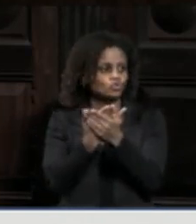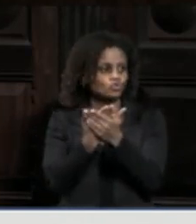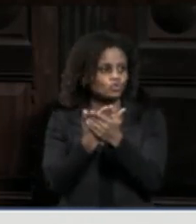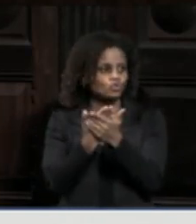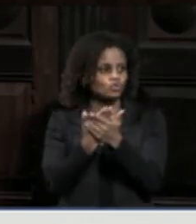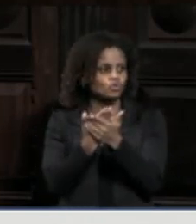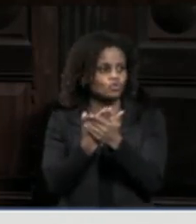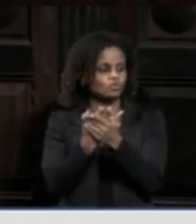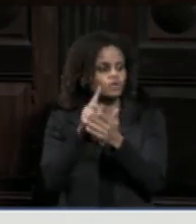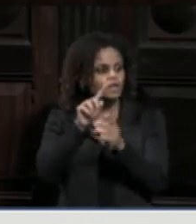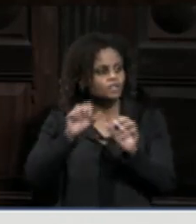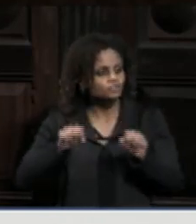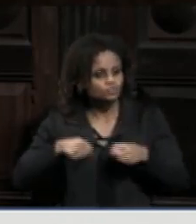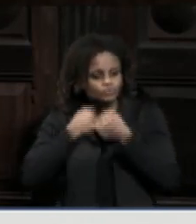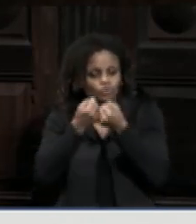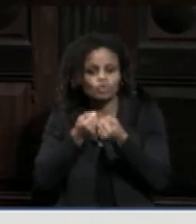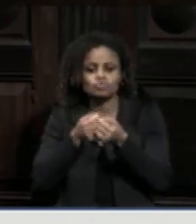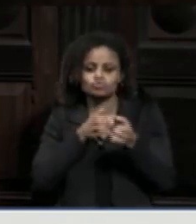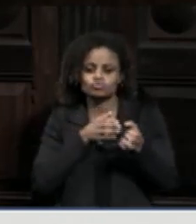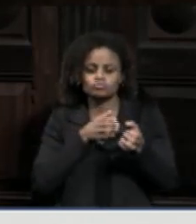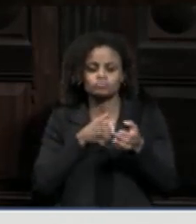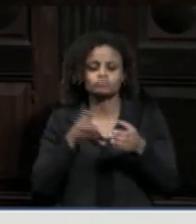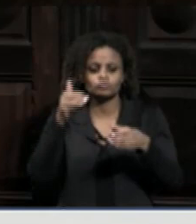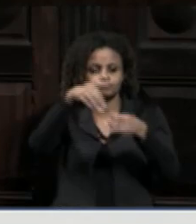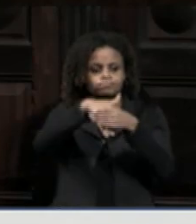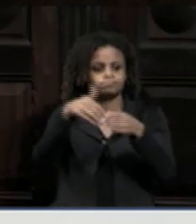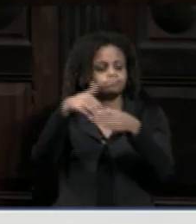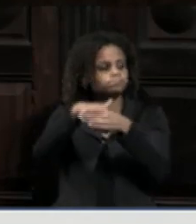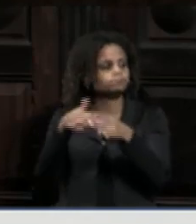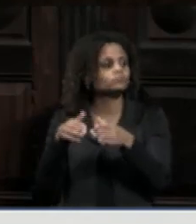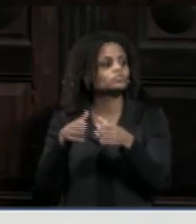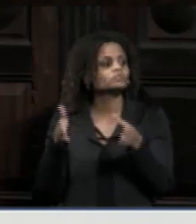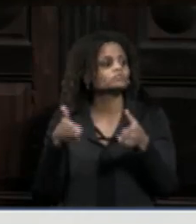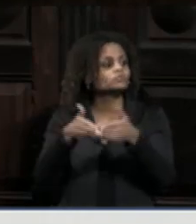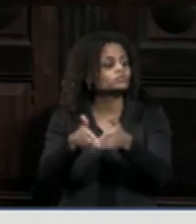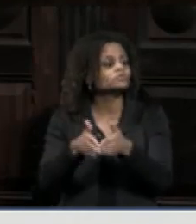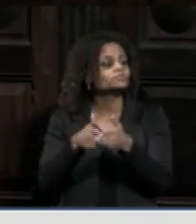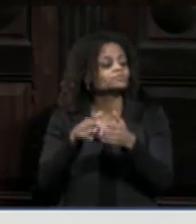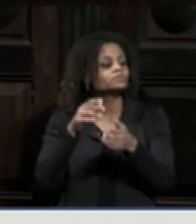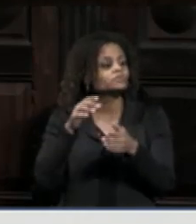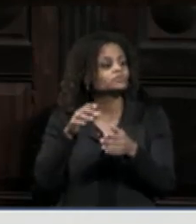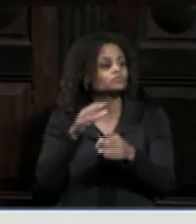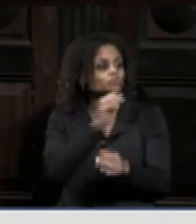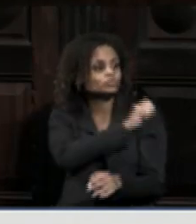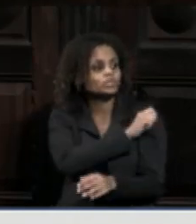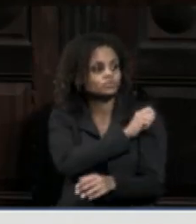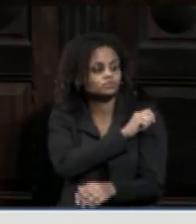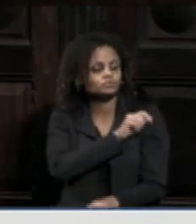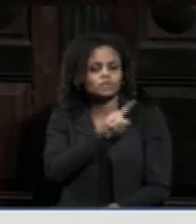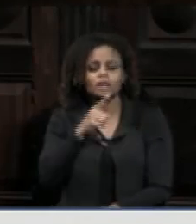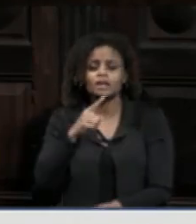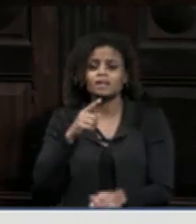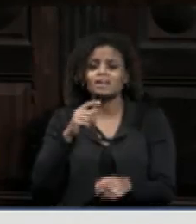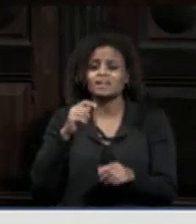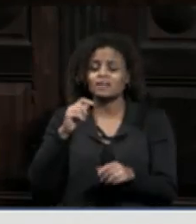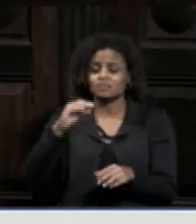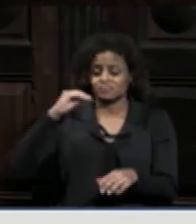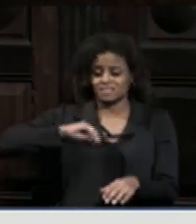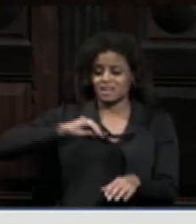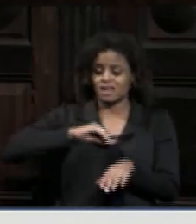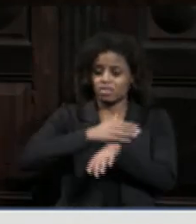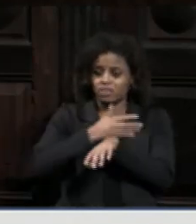fazem o esforço de inclusão dos alunos surdos. Eu quero aqui dizer, o salário não é pago desde o mês de